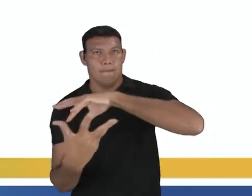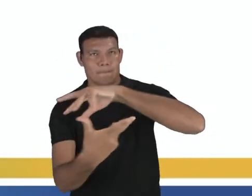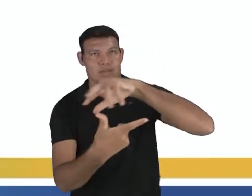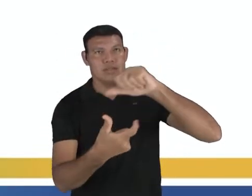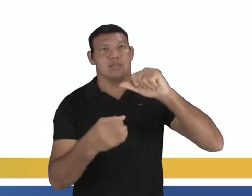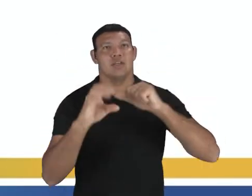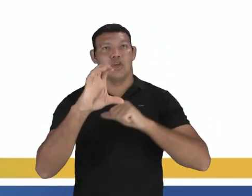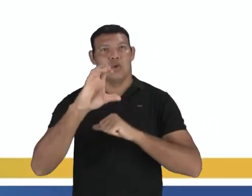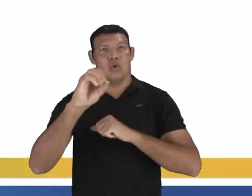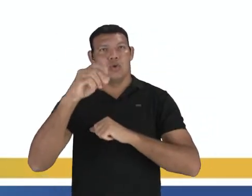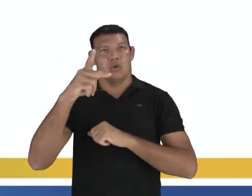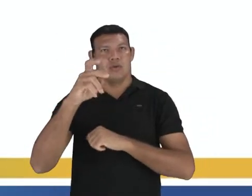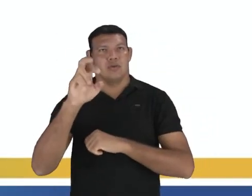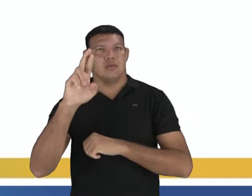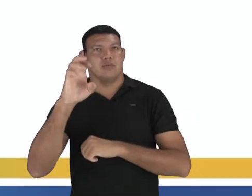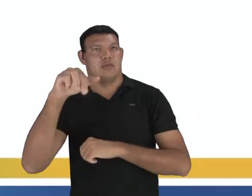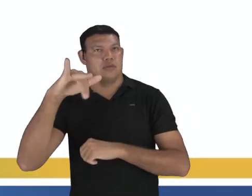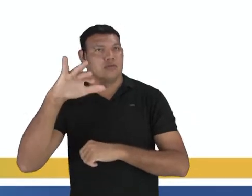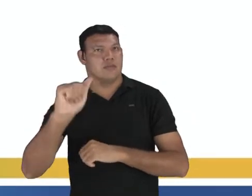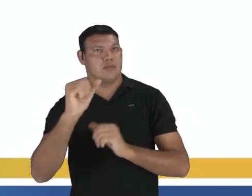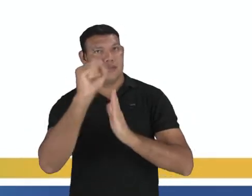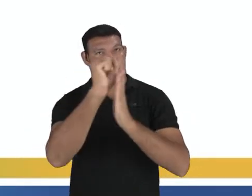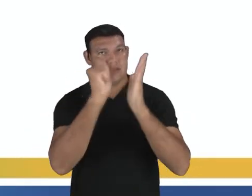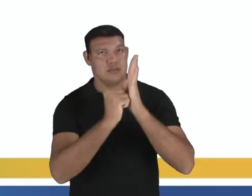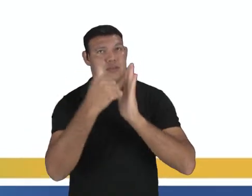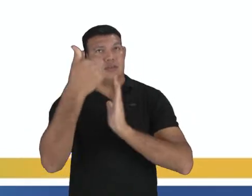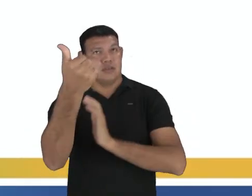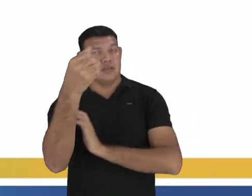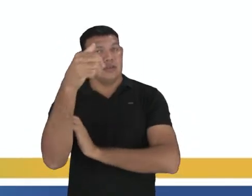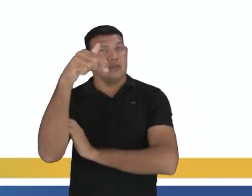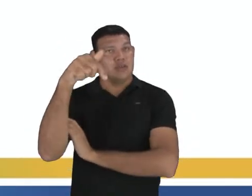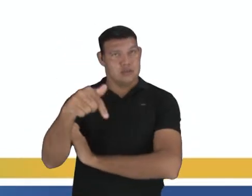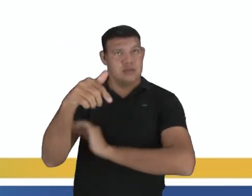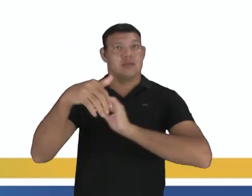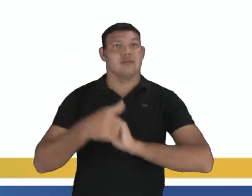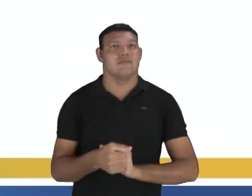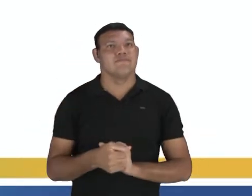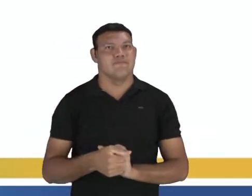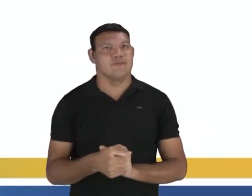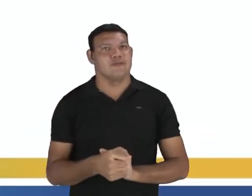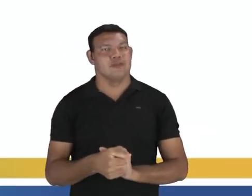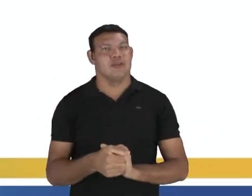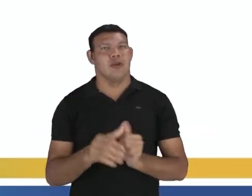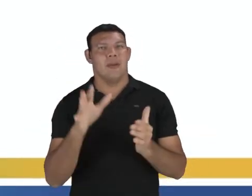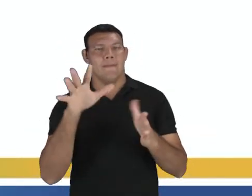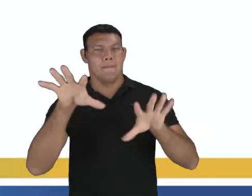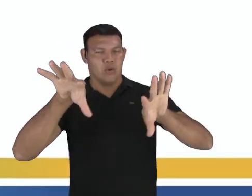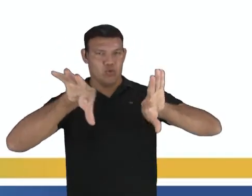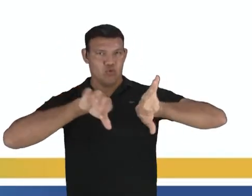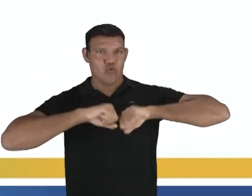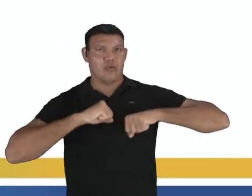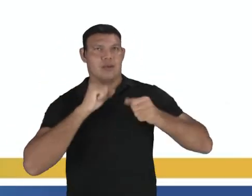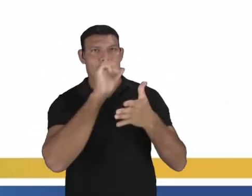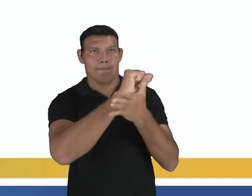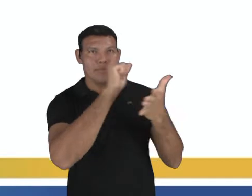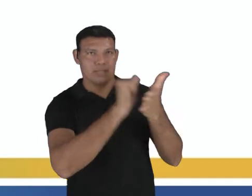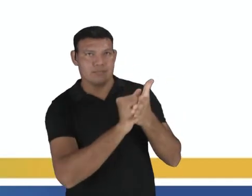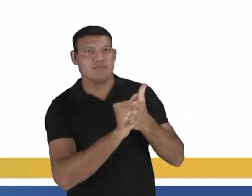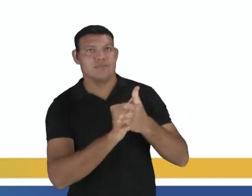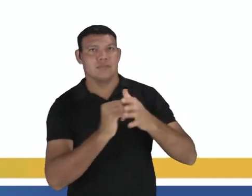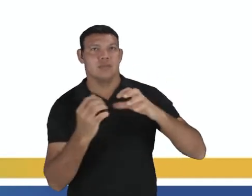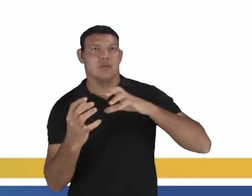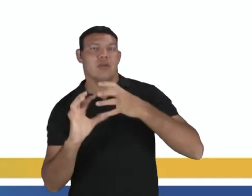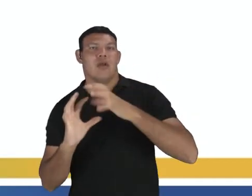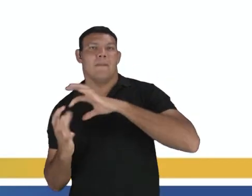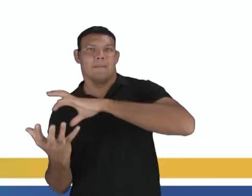Em posse dos dados astronômicos extremamente precisos, realizado por Brahe, Kepler estabeleceu 2 leis que